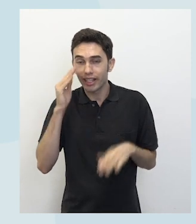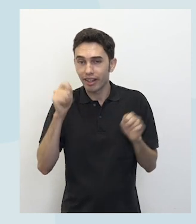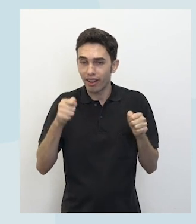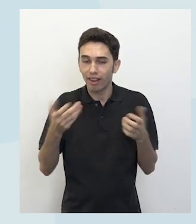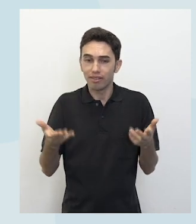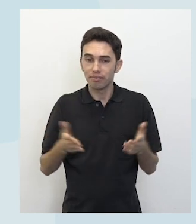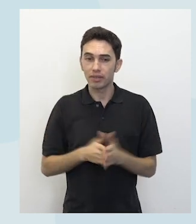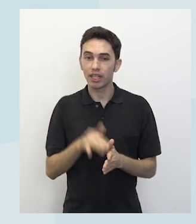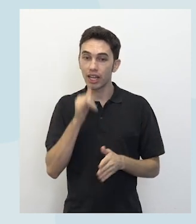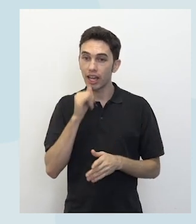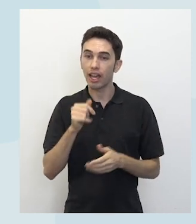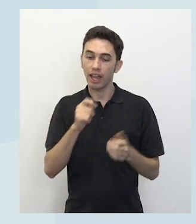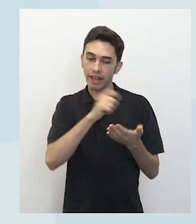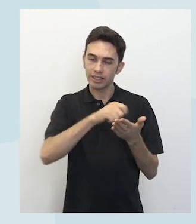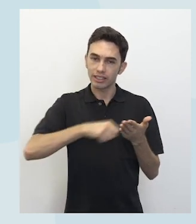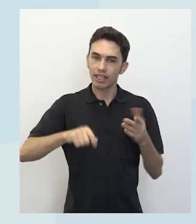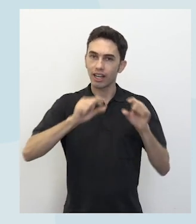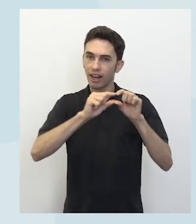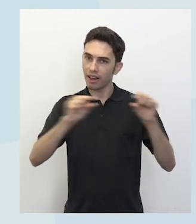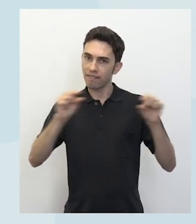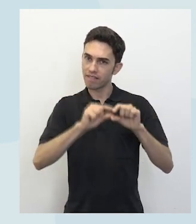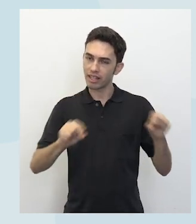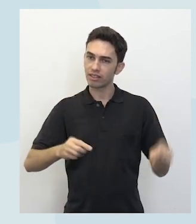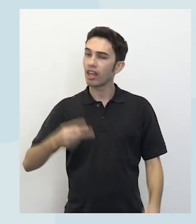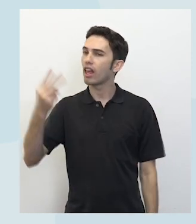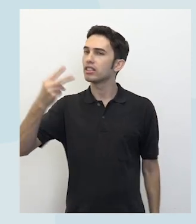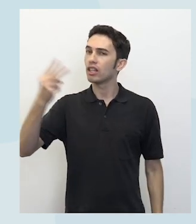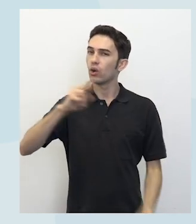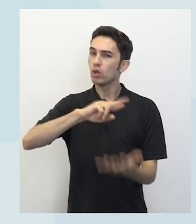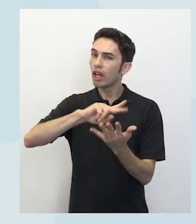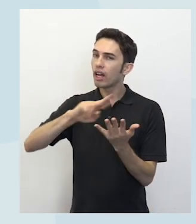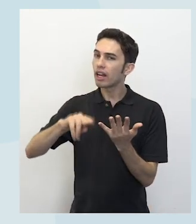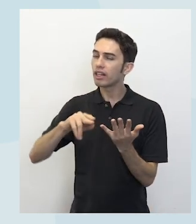Então, escrita em versos. E qual a segunda característica? Então, eu